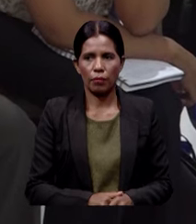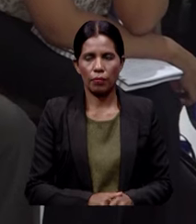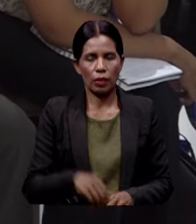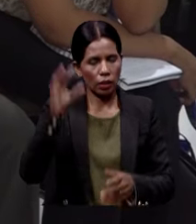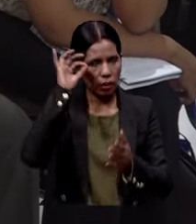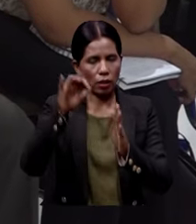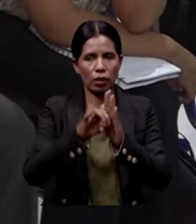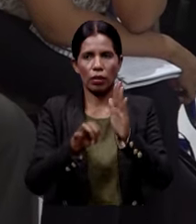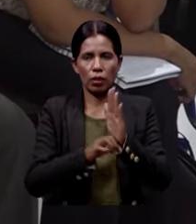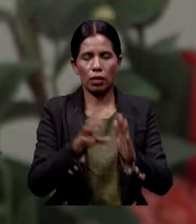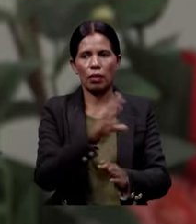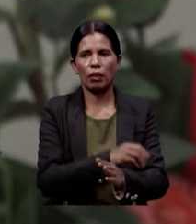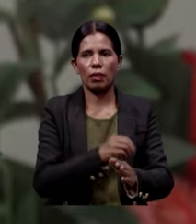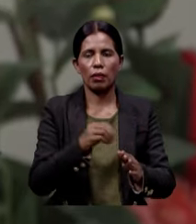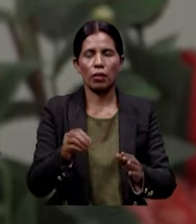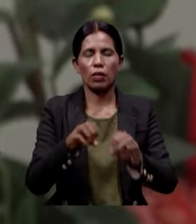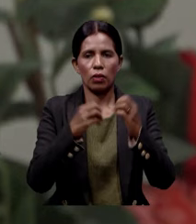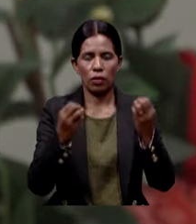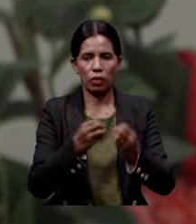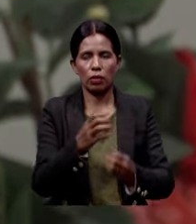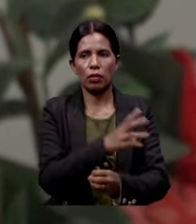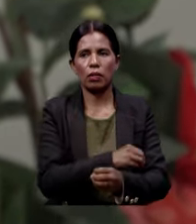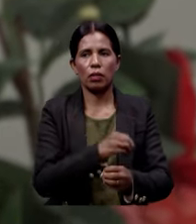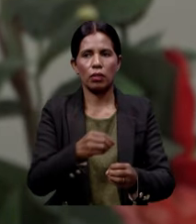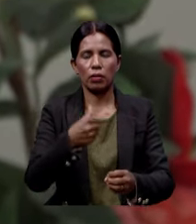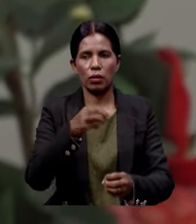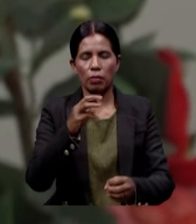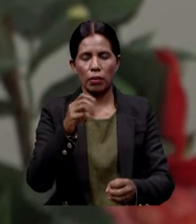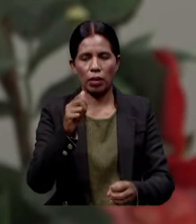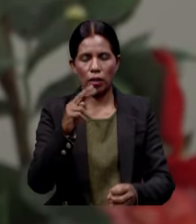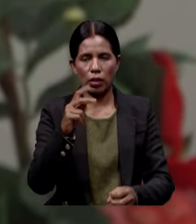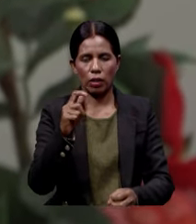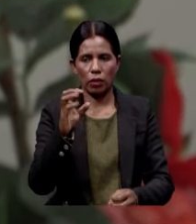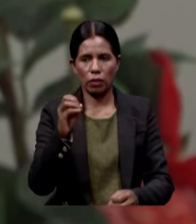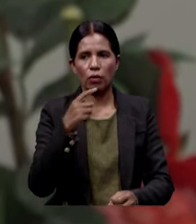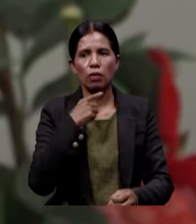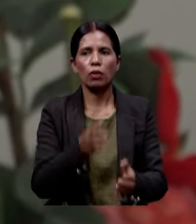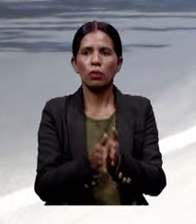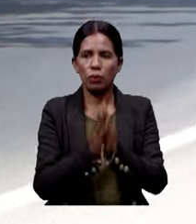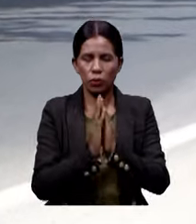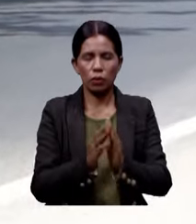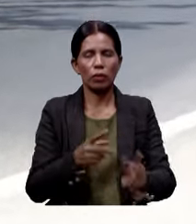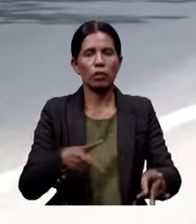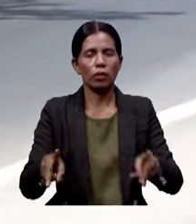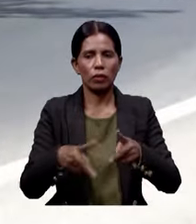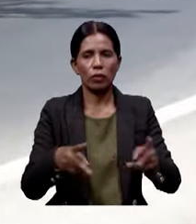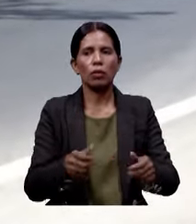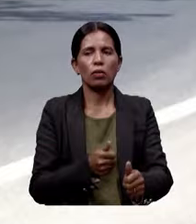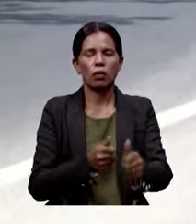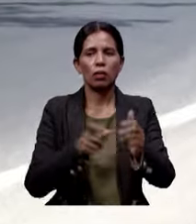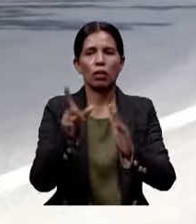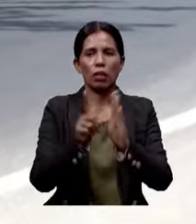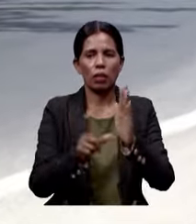Secretário de Estado do Assunto Toponímia na Organização Urbana, Germano Santa Bretes, russo vendedores Sira a cumpre ordem de